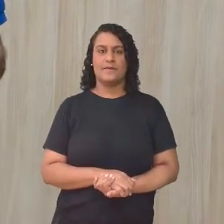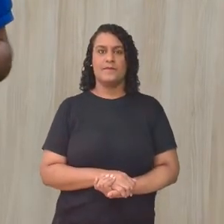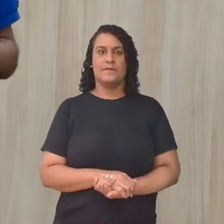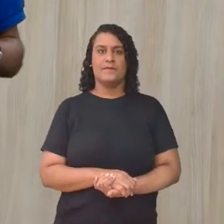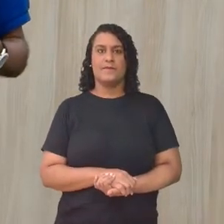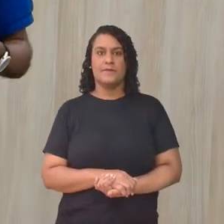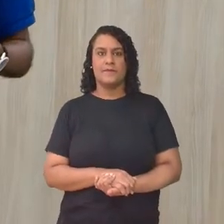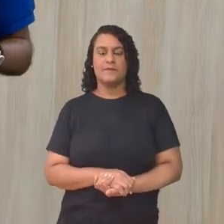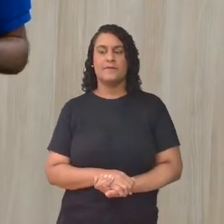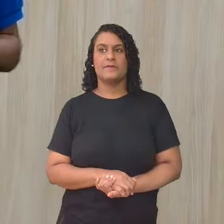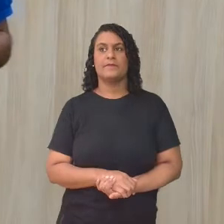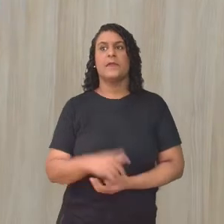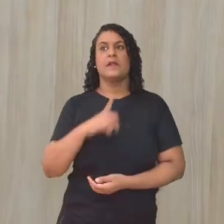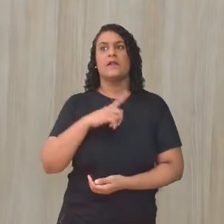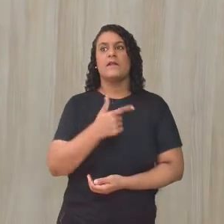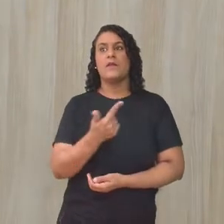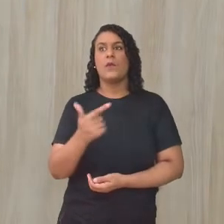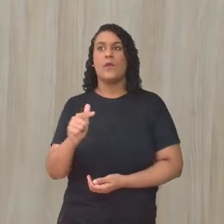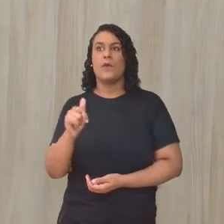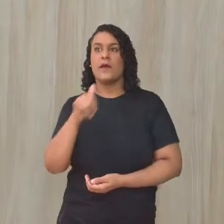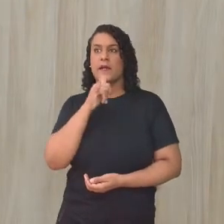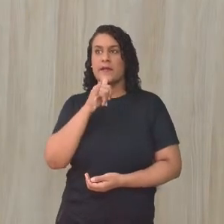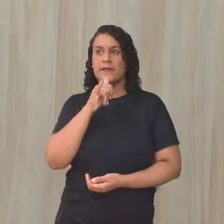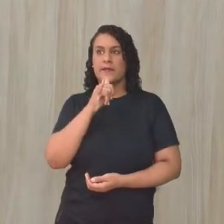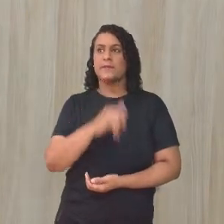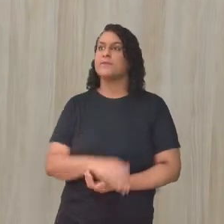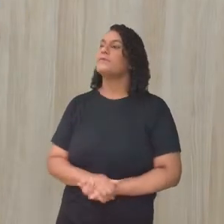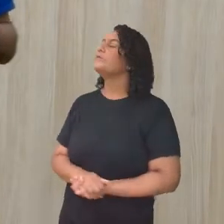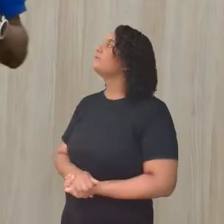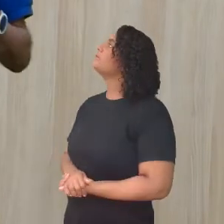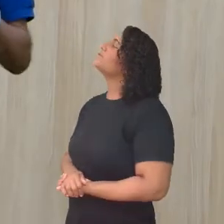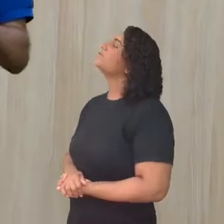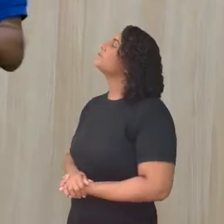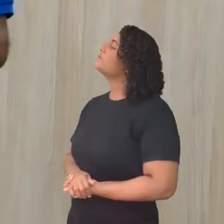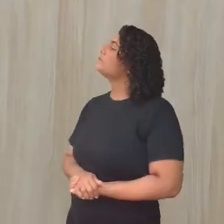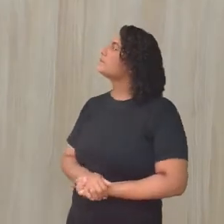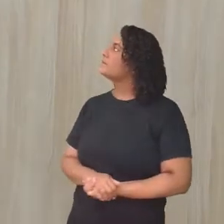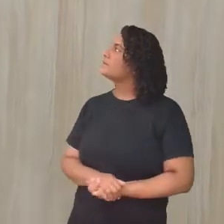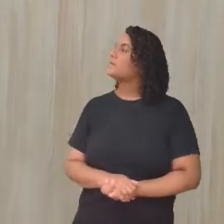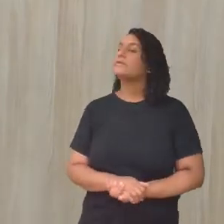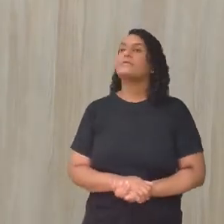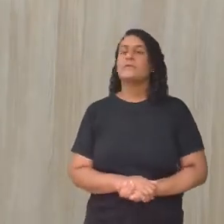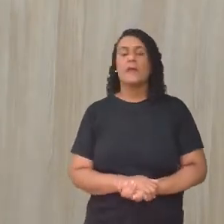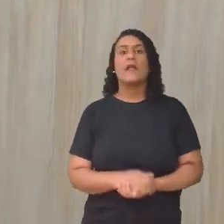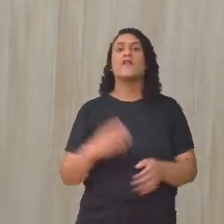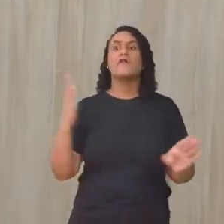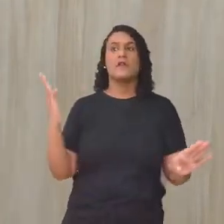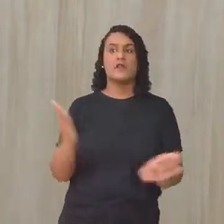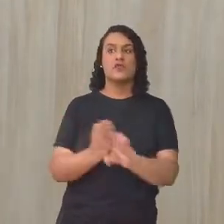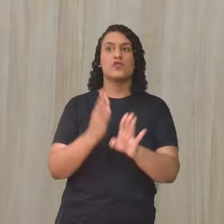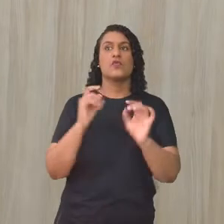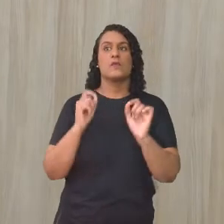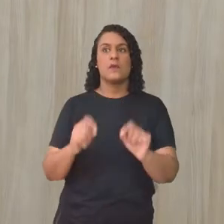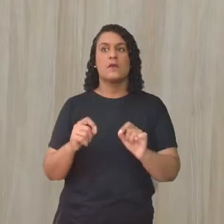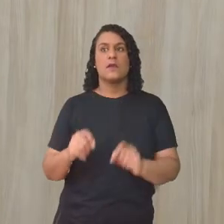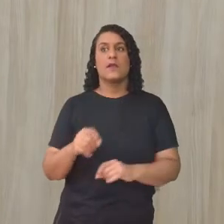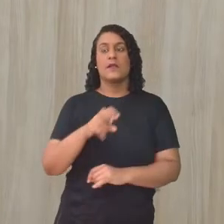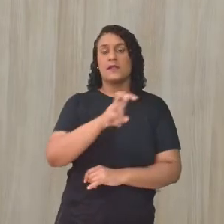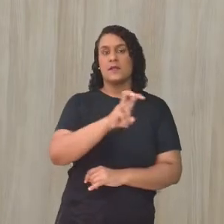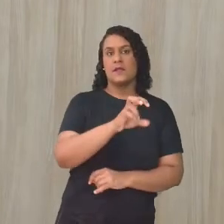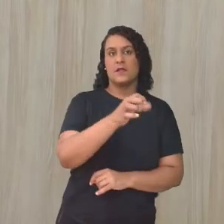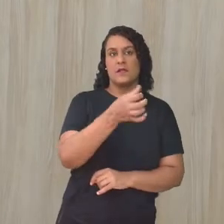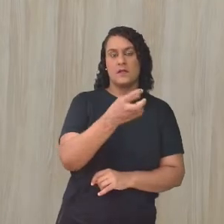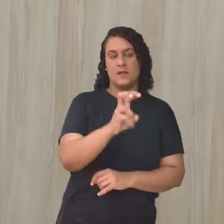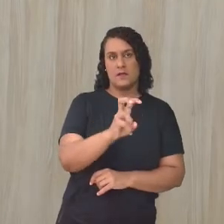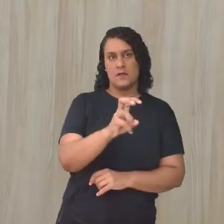Ó, a gente teve outro exemplo aqui, esse aí, que ó, a gente vai descobrir que aqui é 35 e